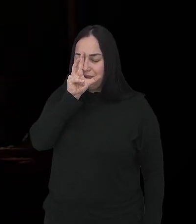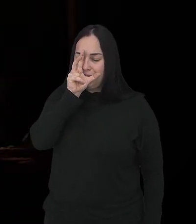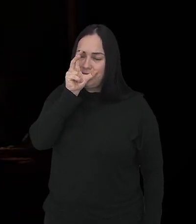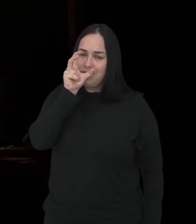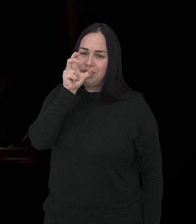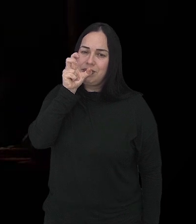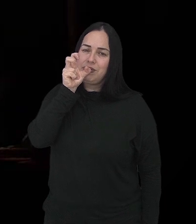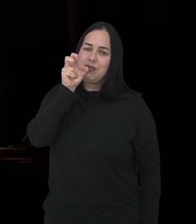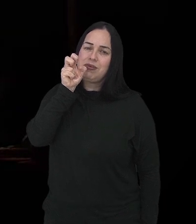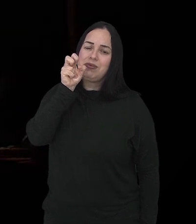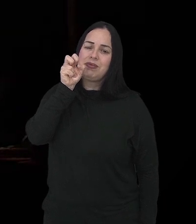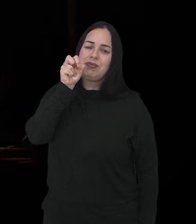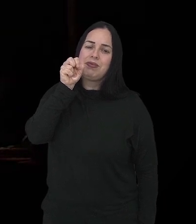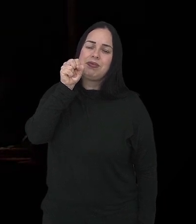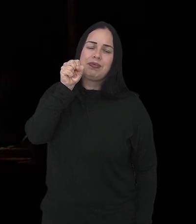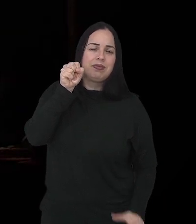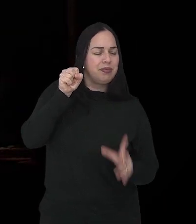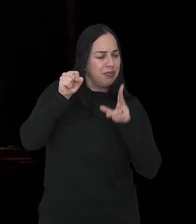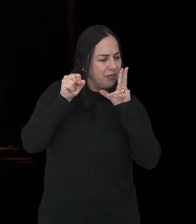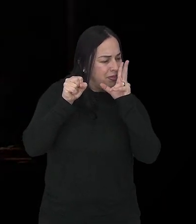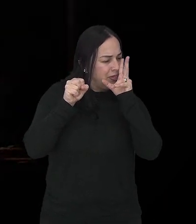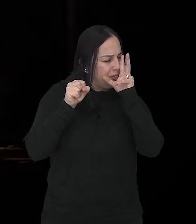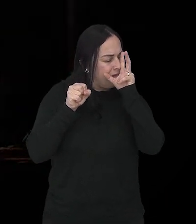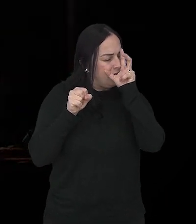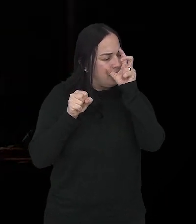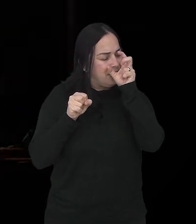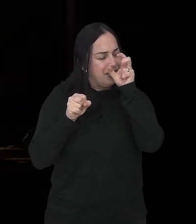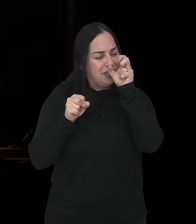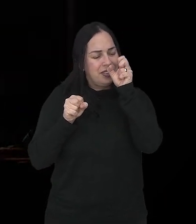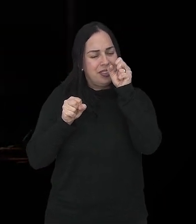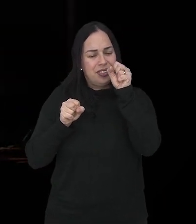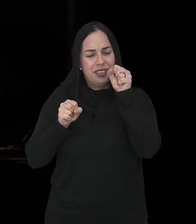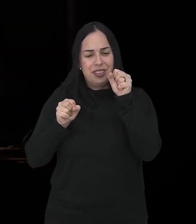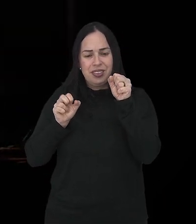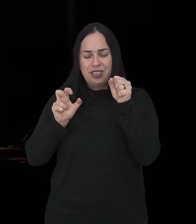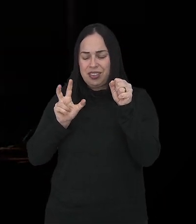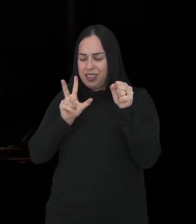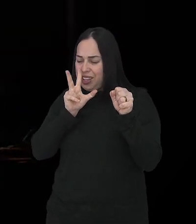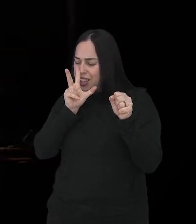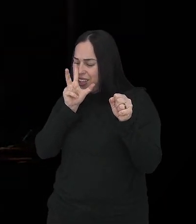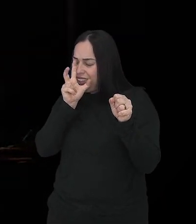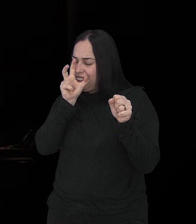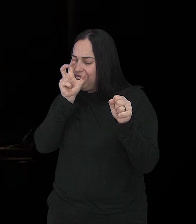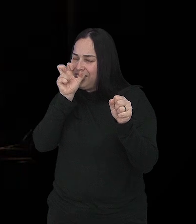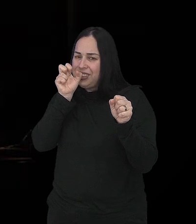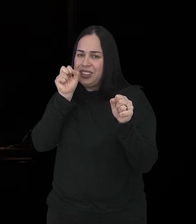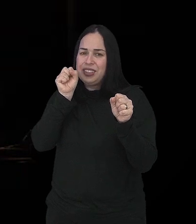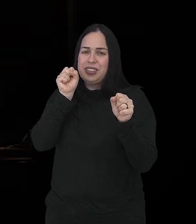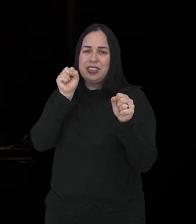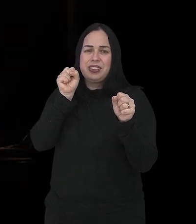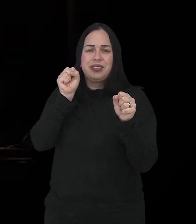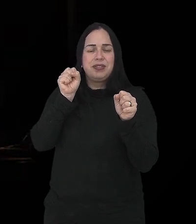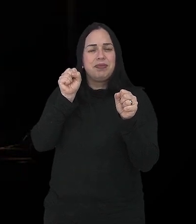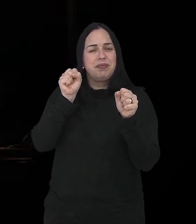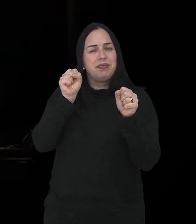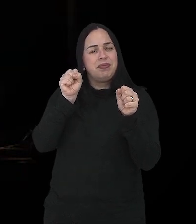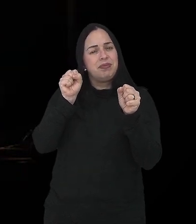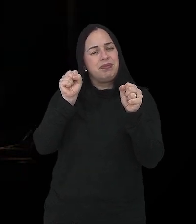força, de força não geme uma nota.